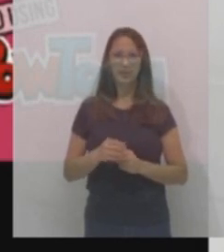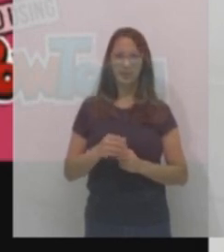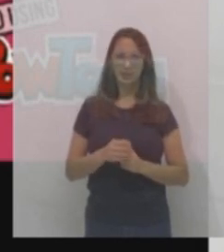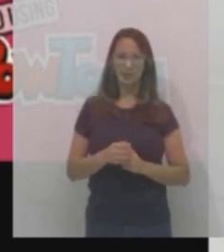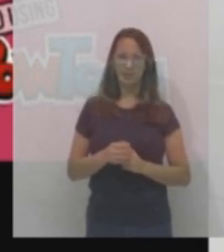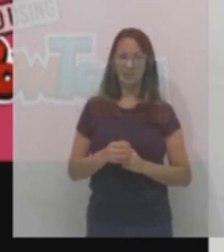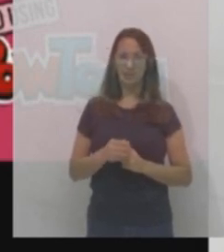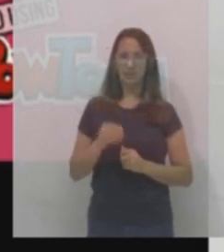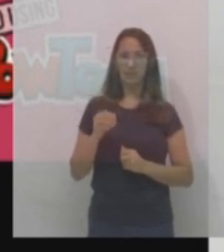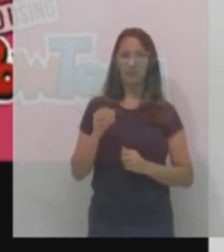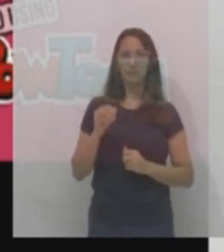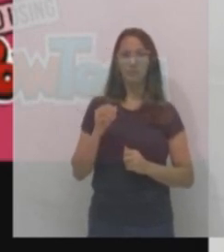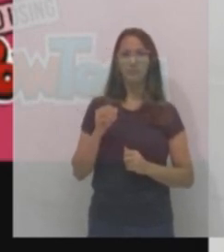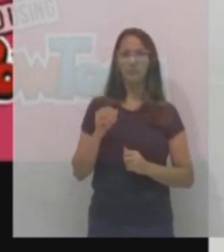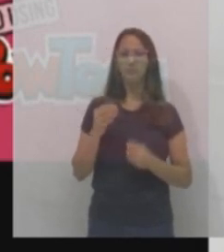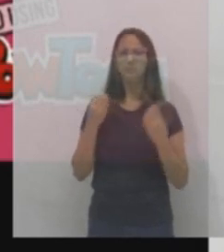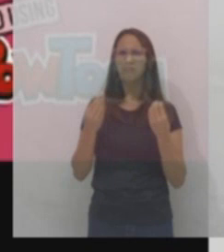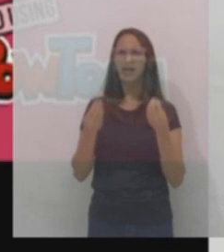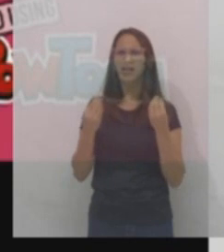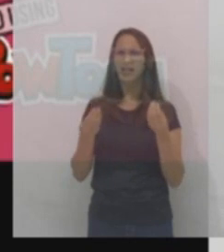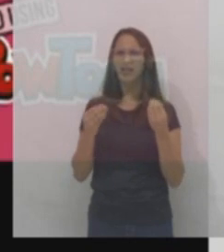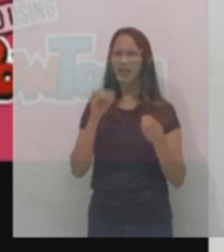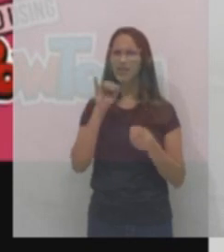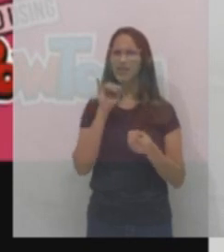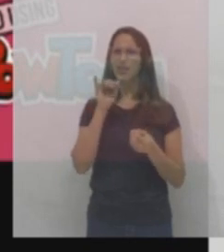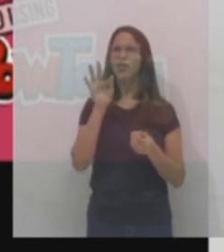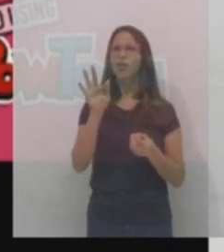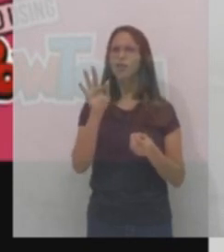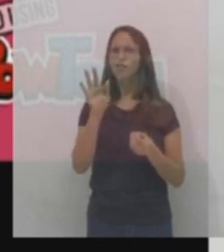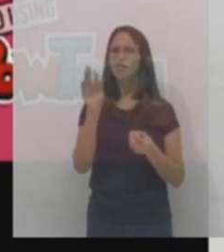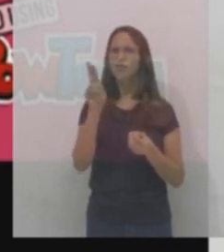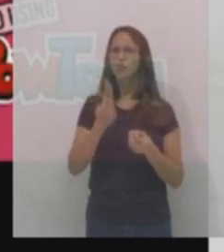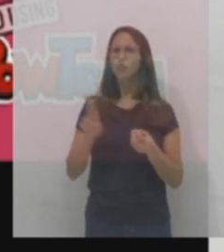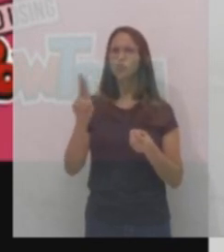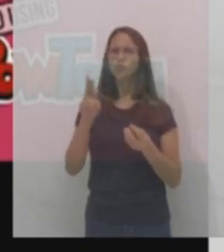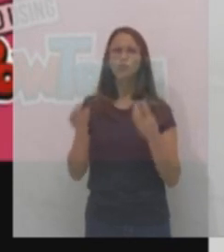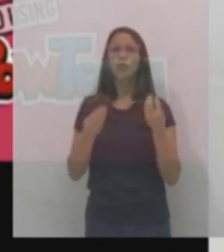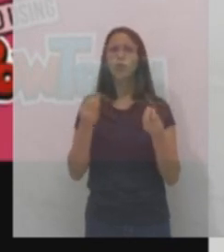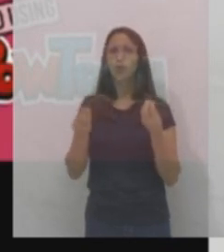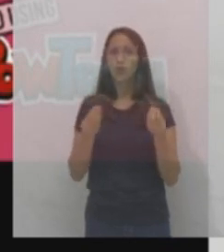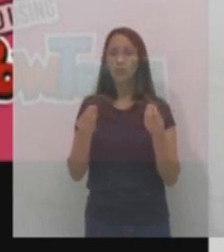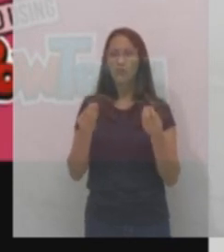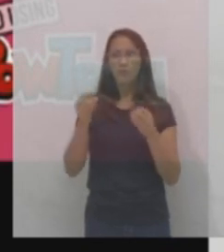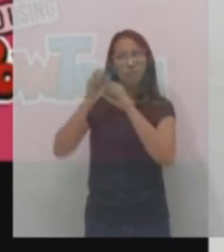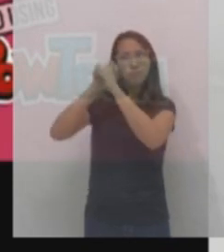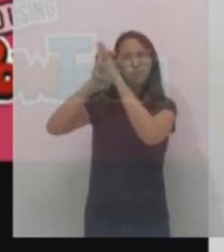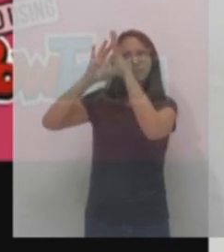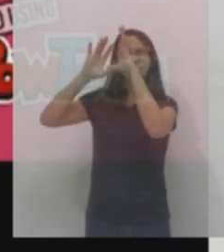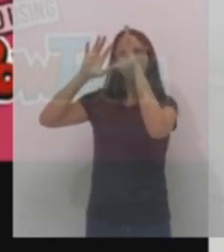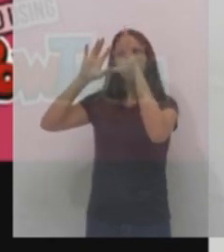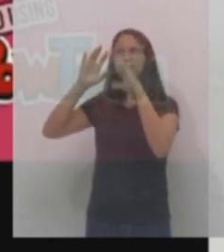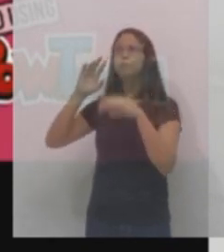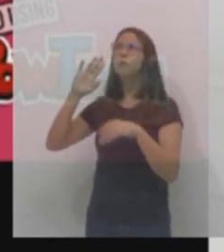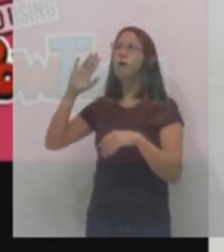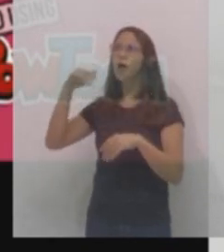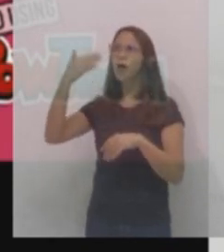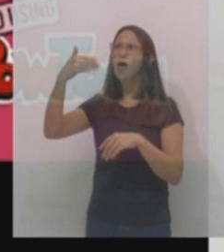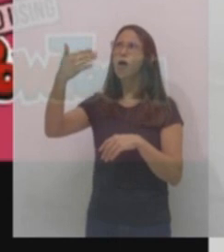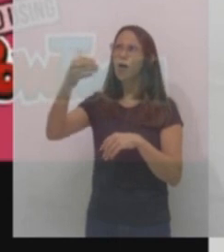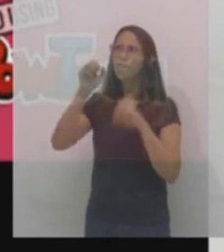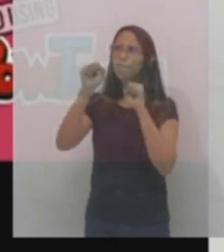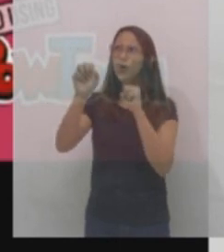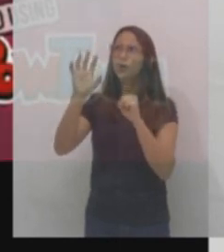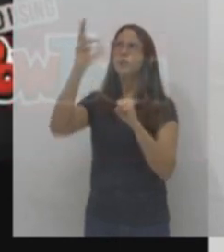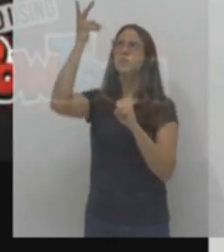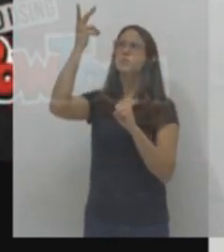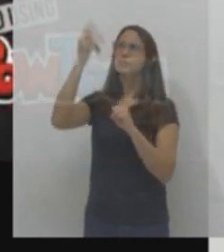Para possíveis situações e suas consequências quando? No futuro, tá? Beleza? Vamos